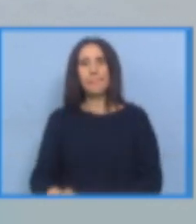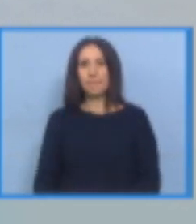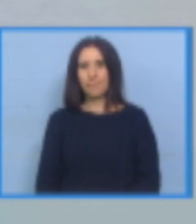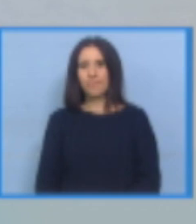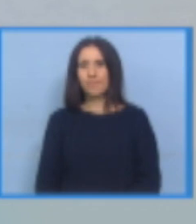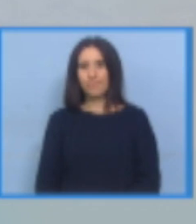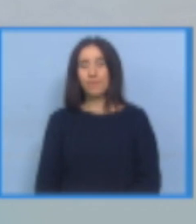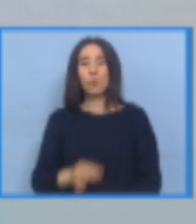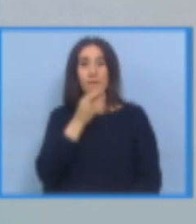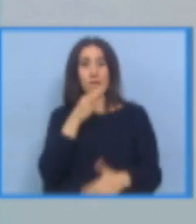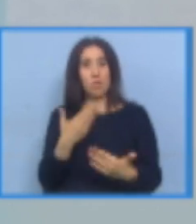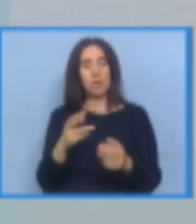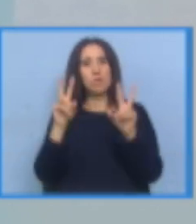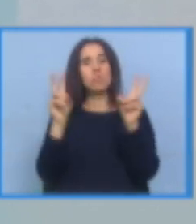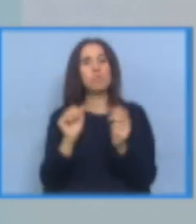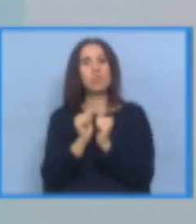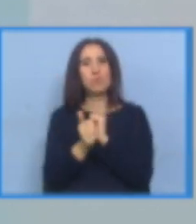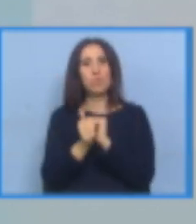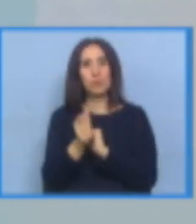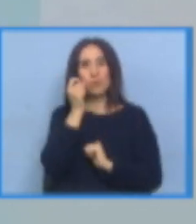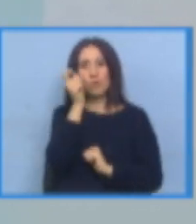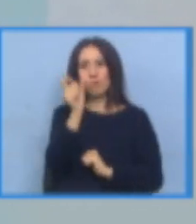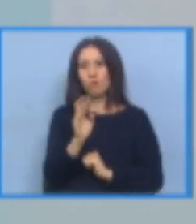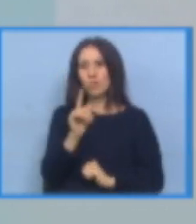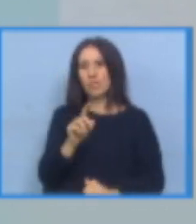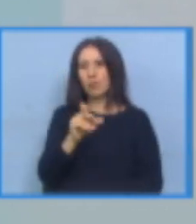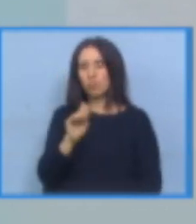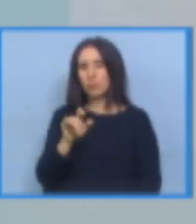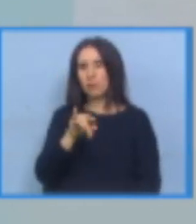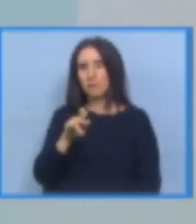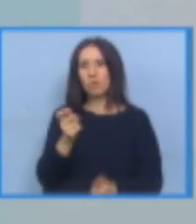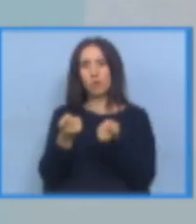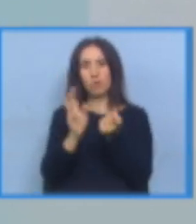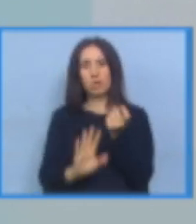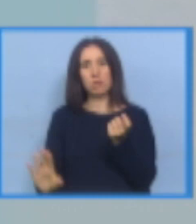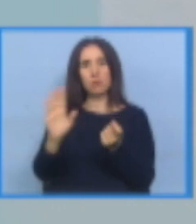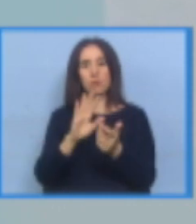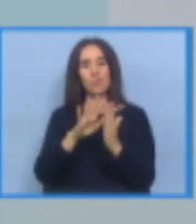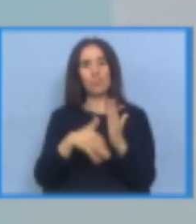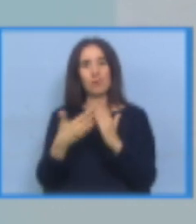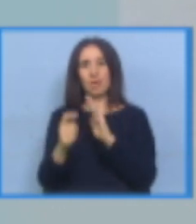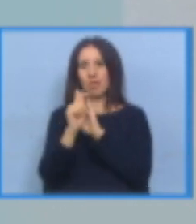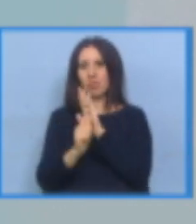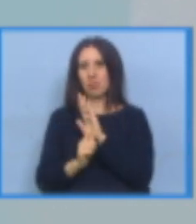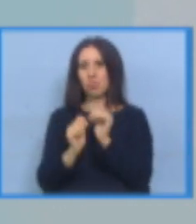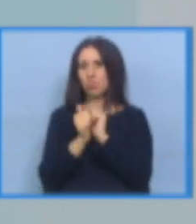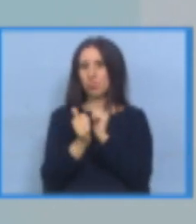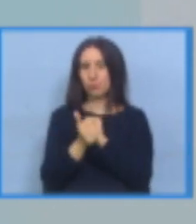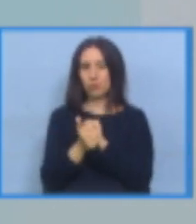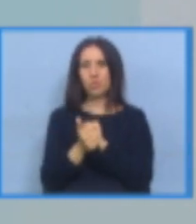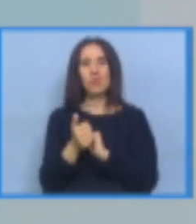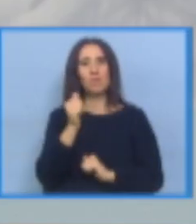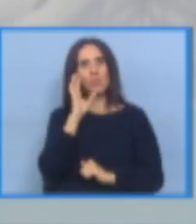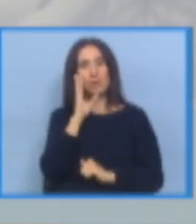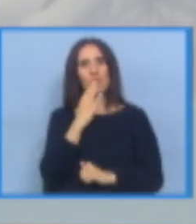agência.eclésia.pt. Falamos agora sobre desporto com José Carlos Lima, coordenador nacional do Plano Ética no Desporto.